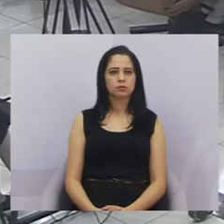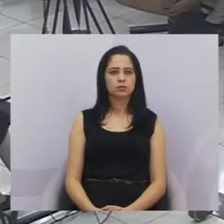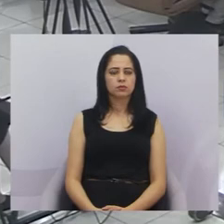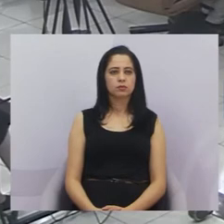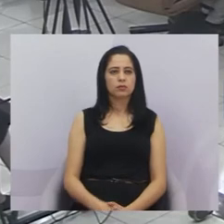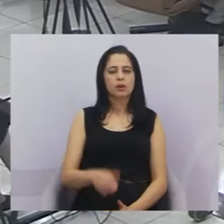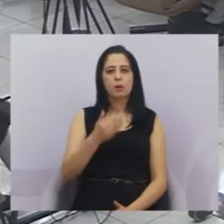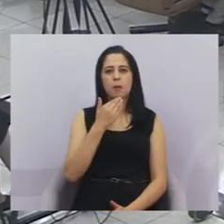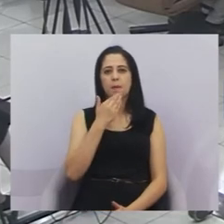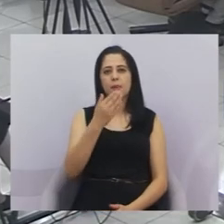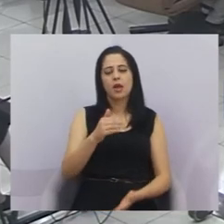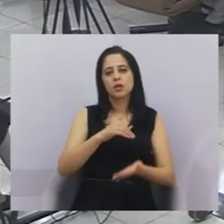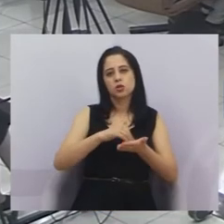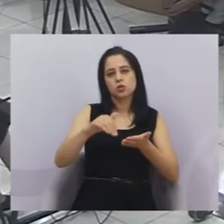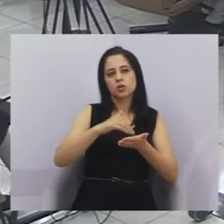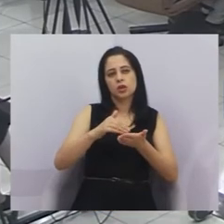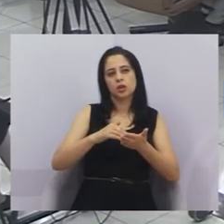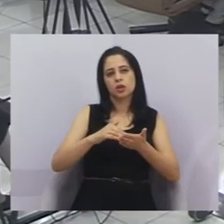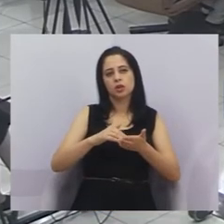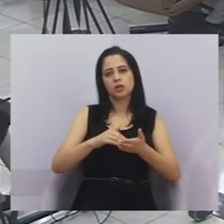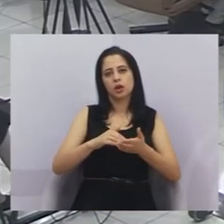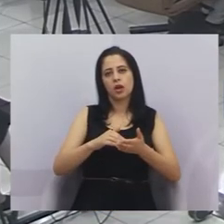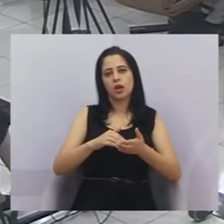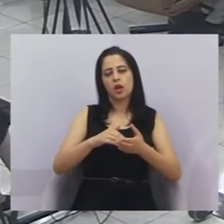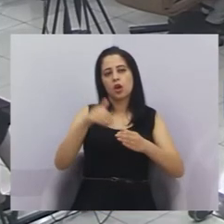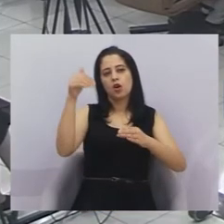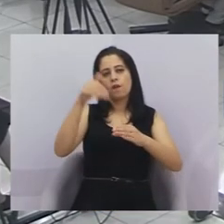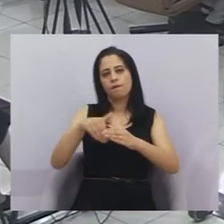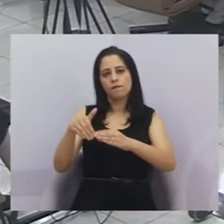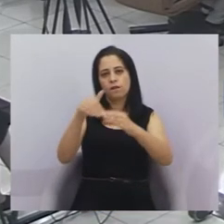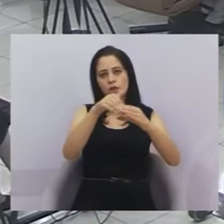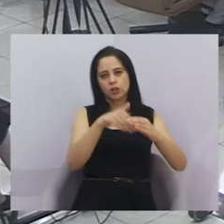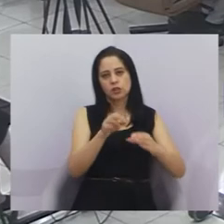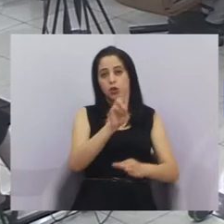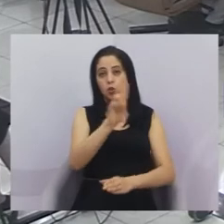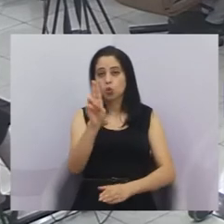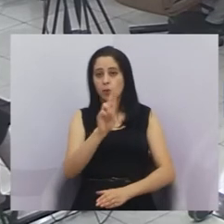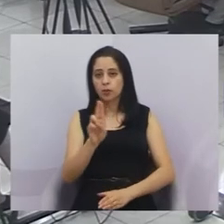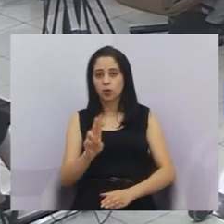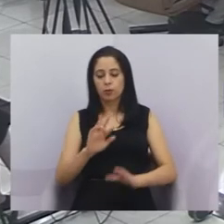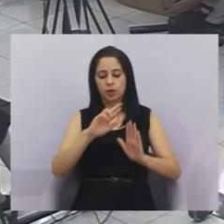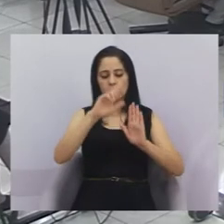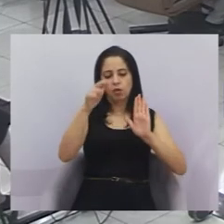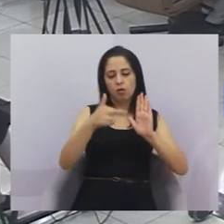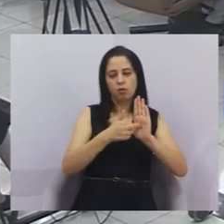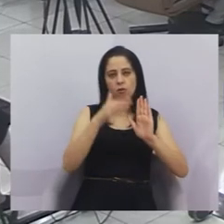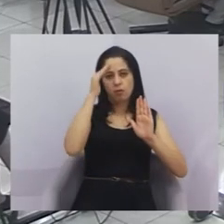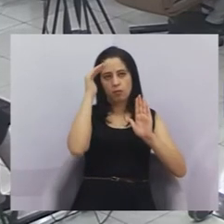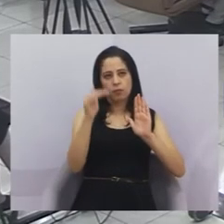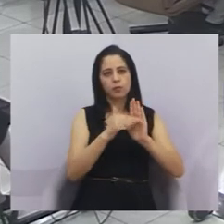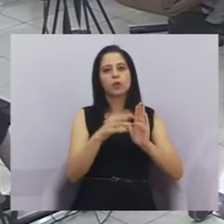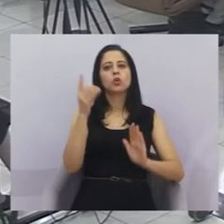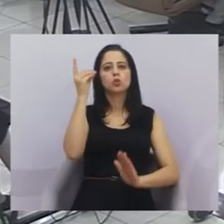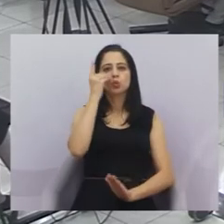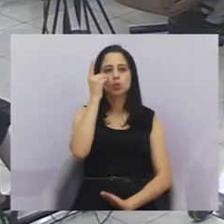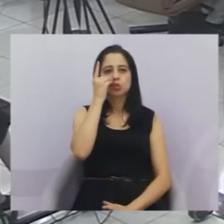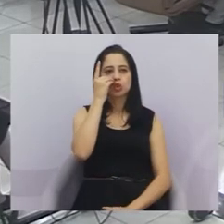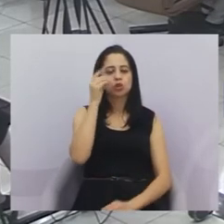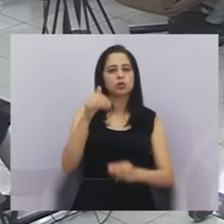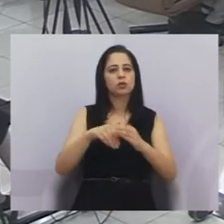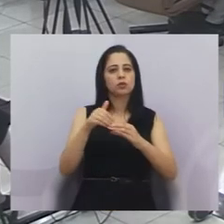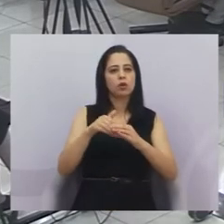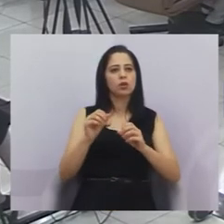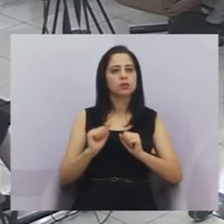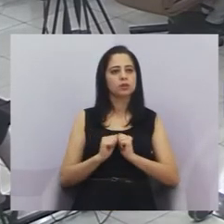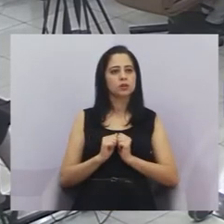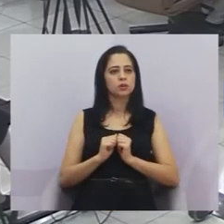Peço ao primeiro secretário que proceda à votação nominal do projeto na forma regimental. Como vota o vereador Dudi?